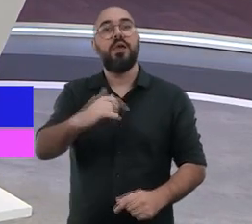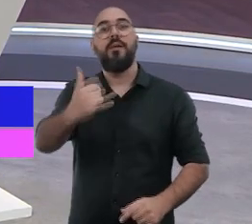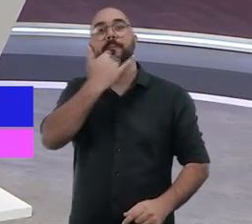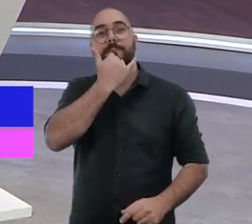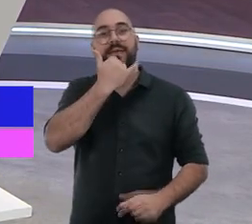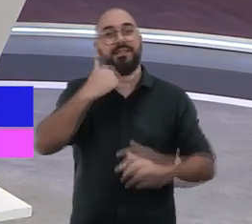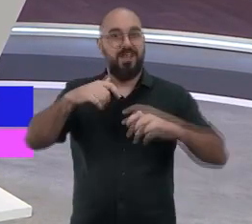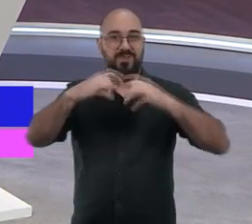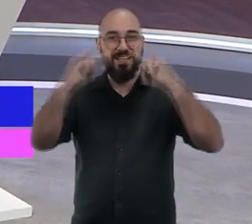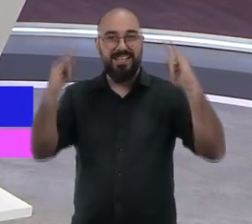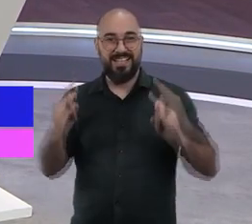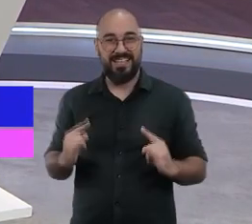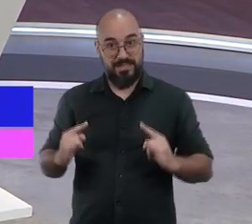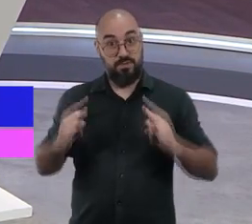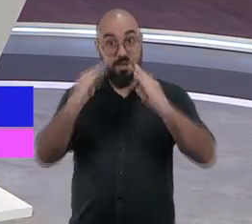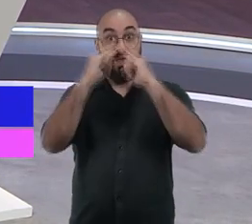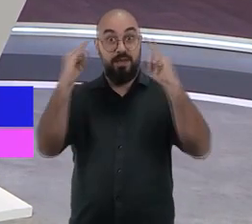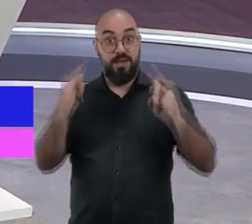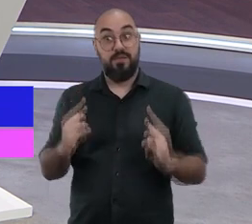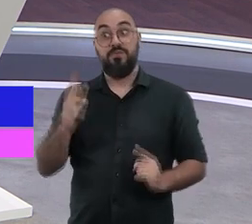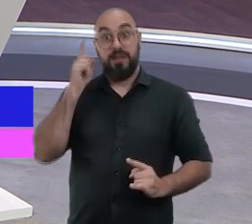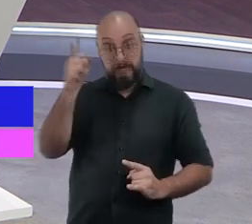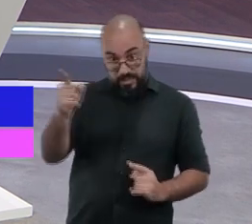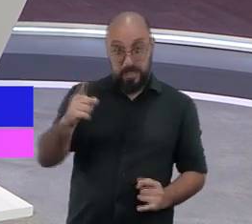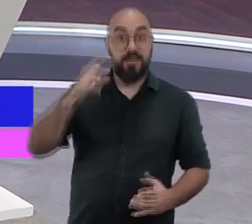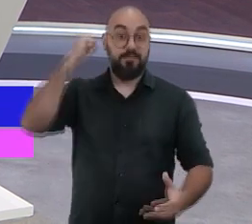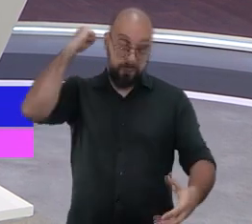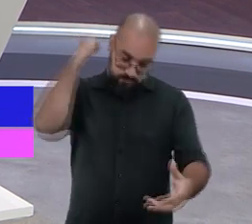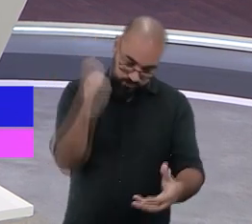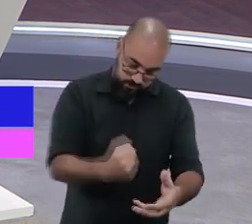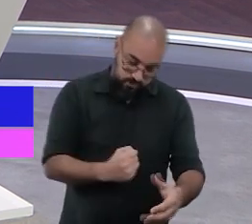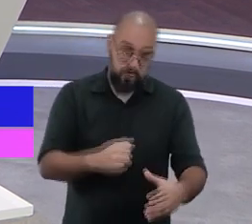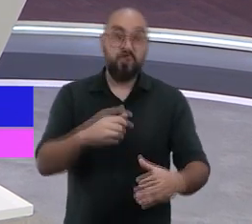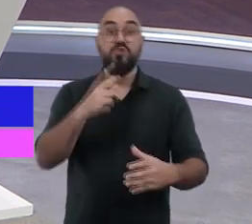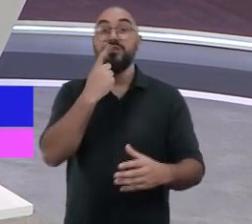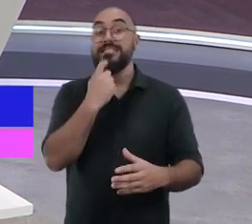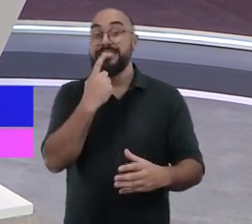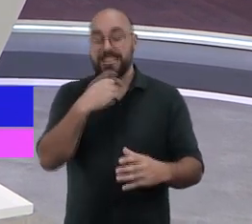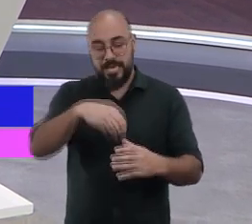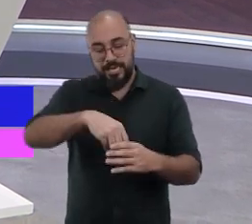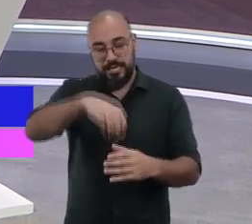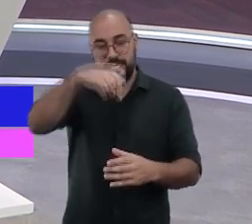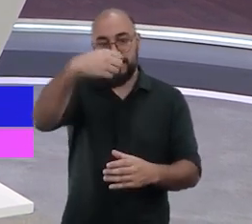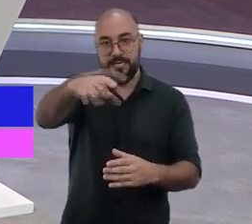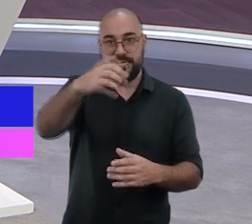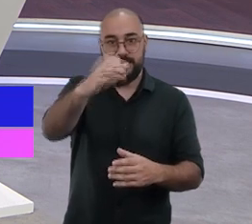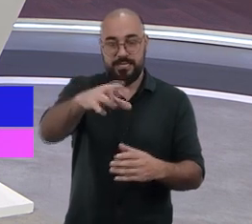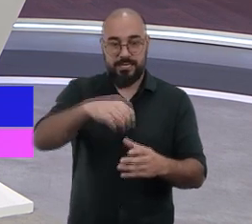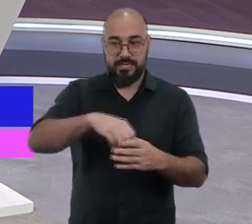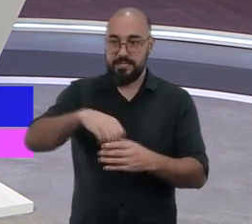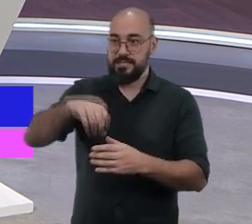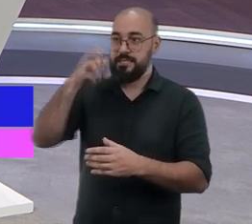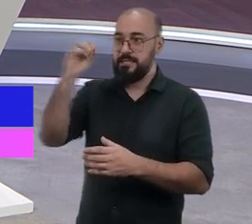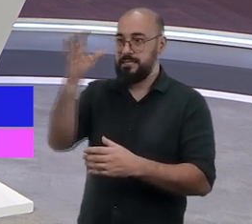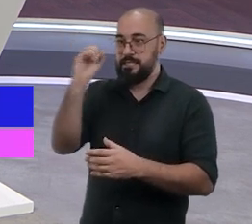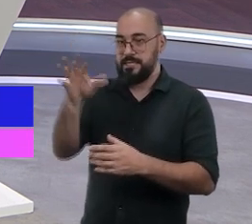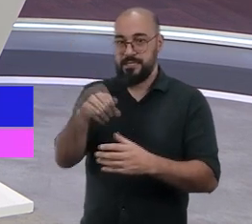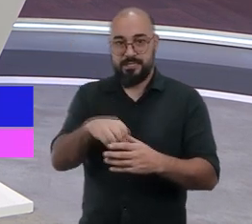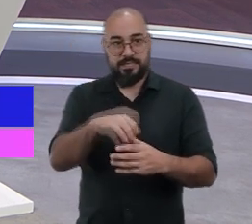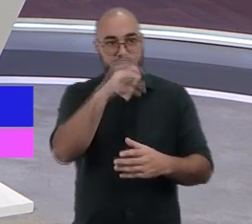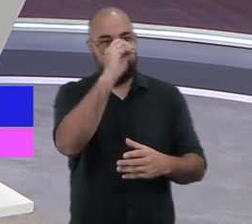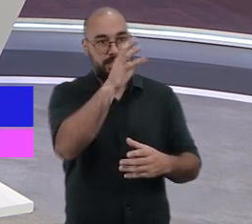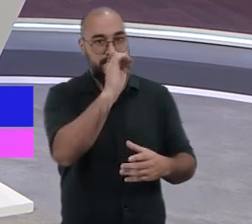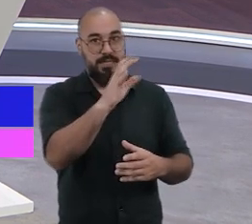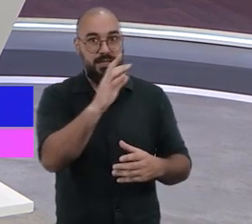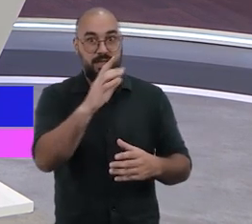santuário, os cordeirinhos eram imolados. O sangue era levado para dentro do templo, onde tinha o lugar santo e